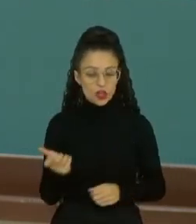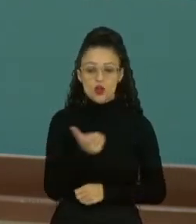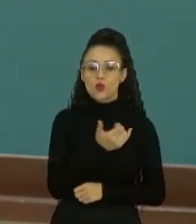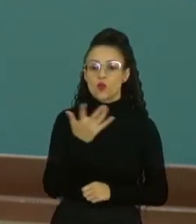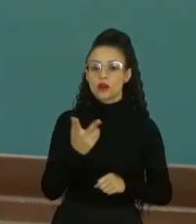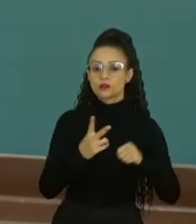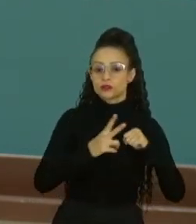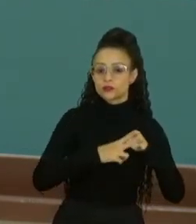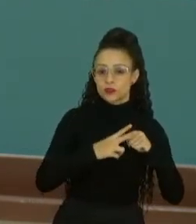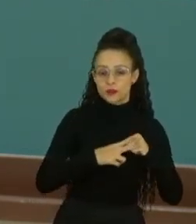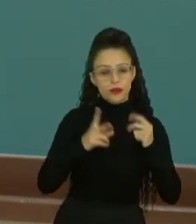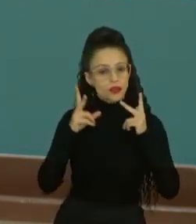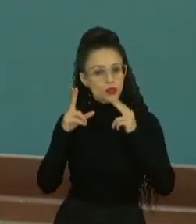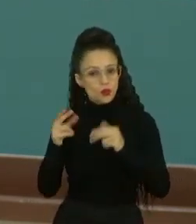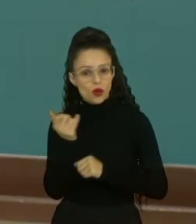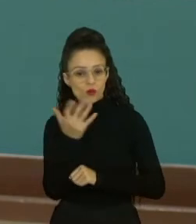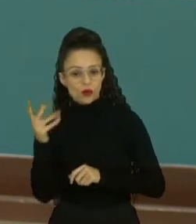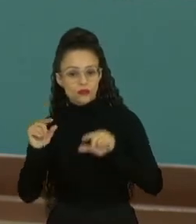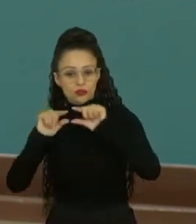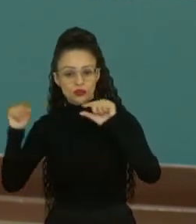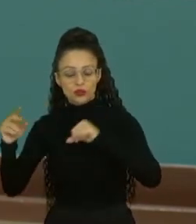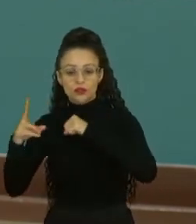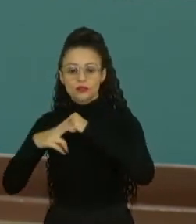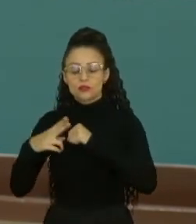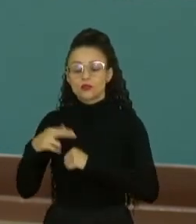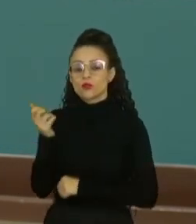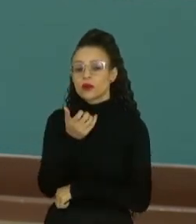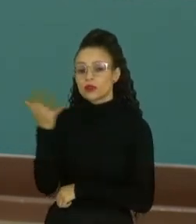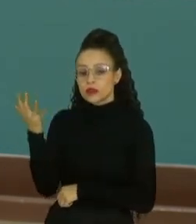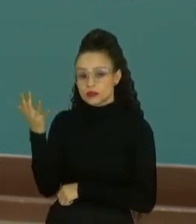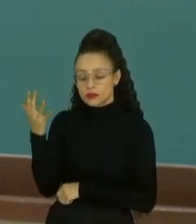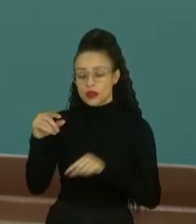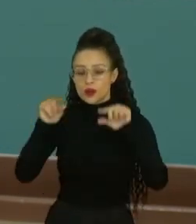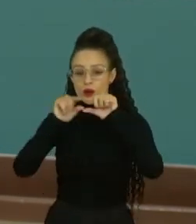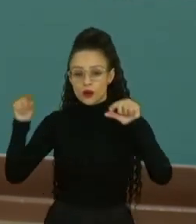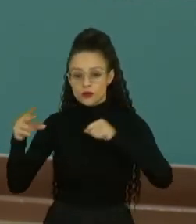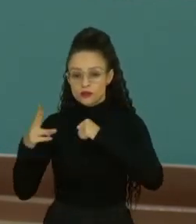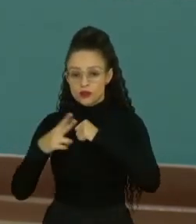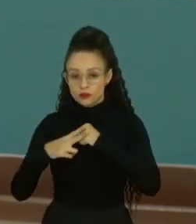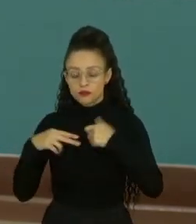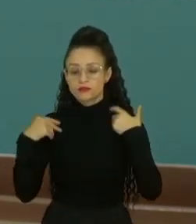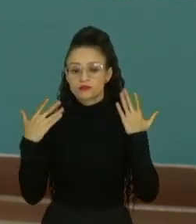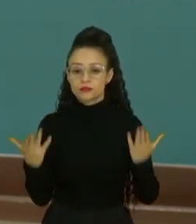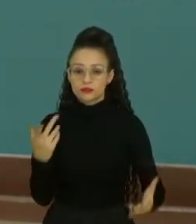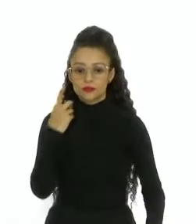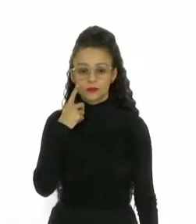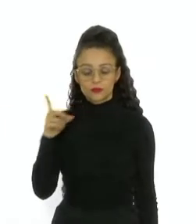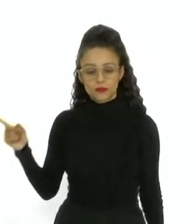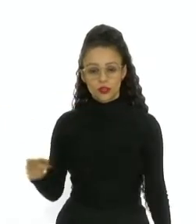Quantidade de verbos é a mesma de orações. Então, nós temos quantas orações? Olha lá,